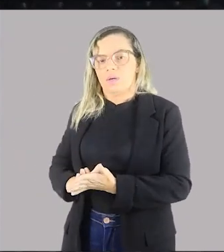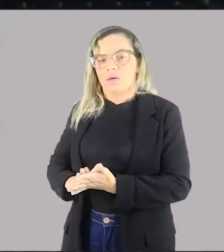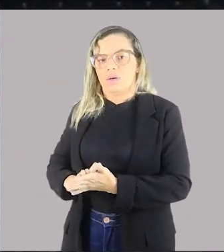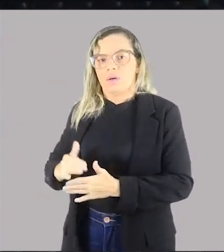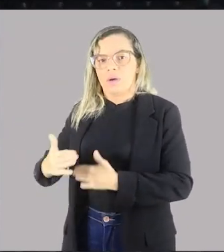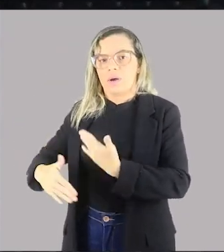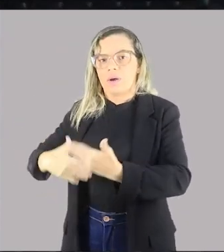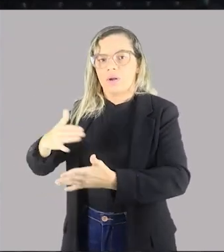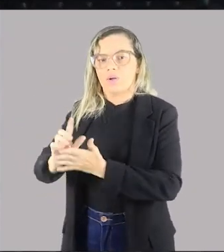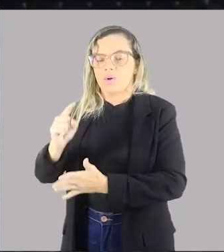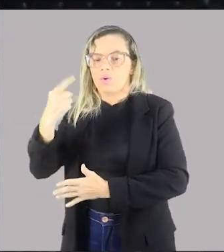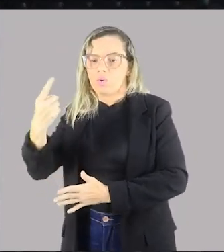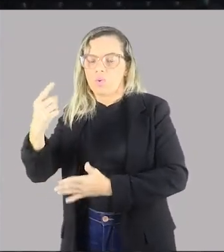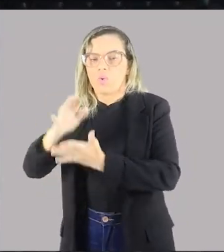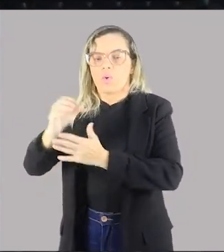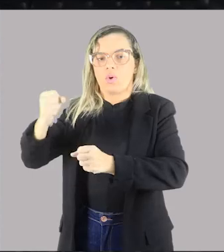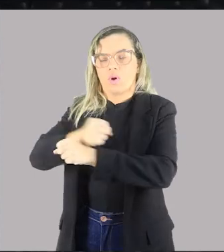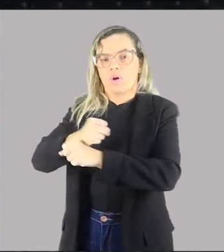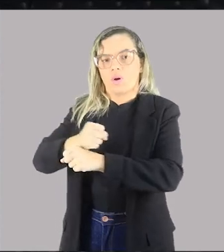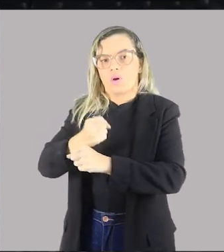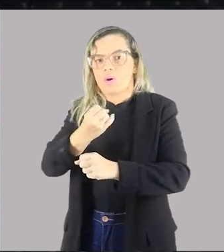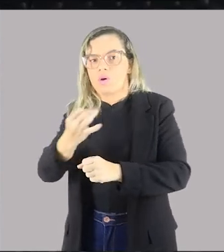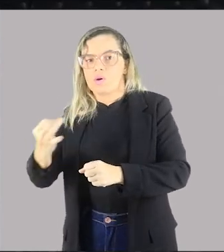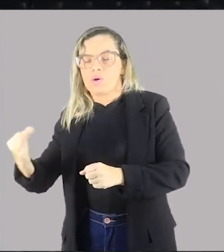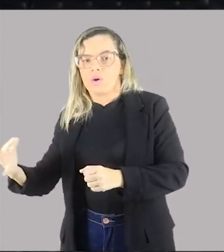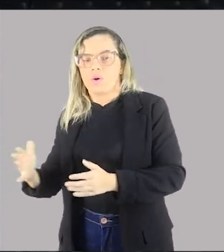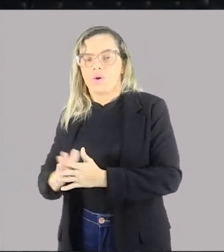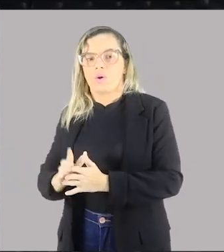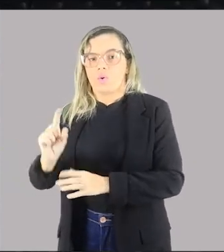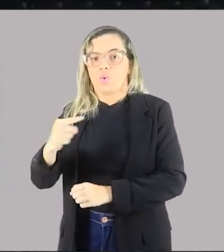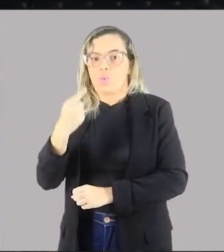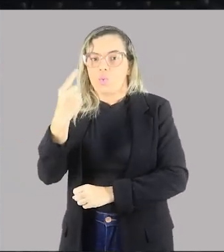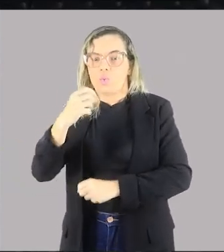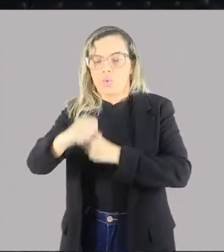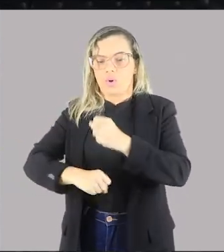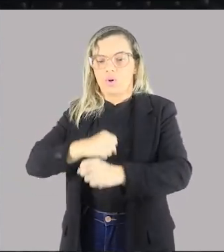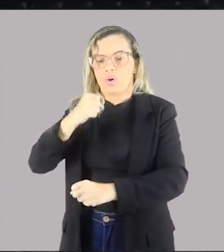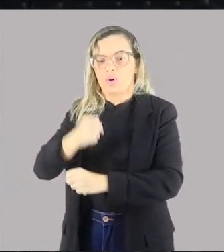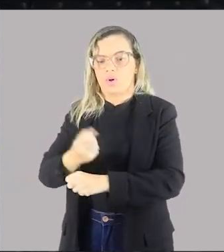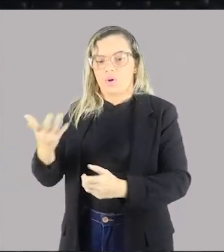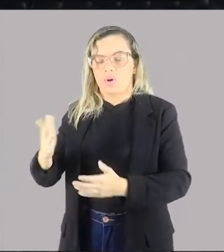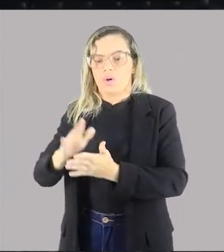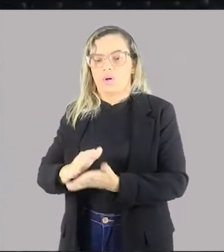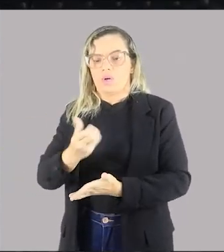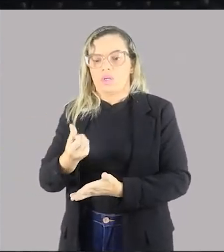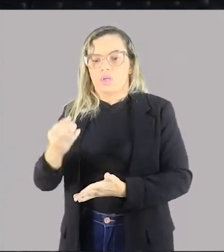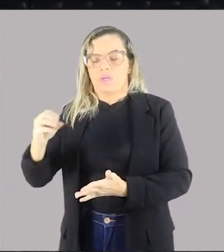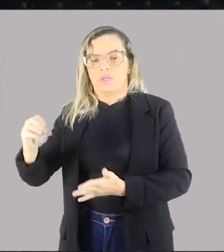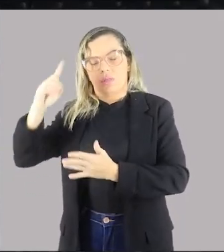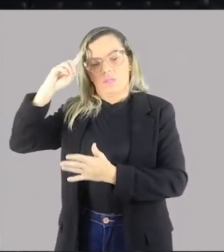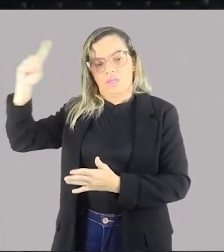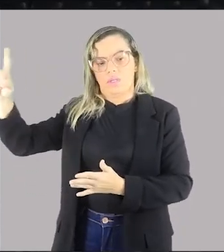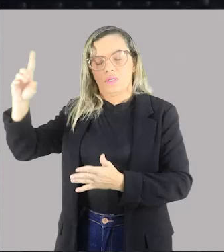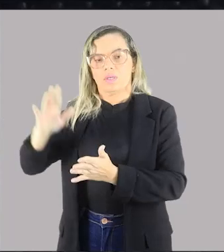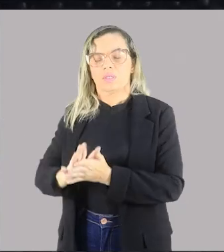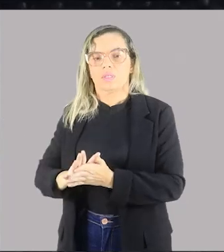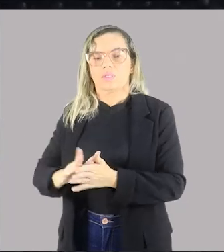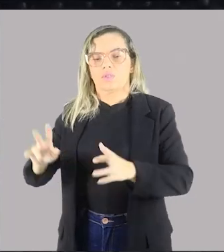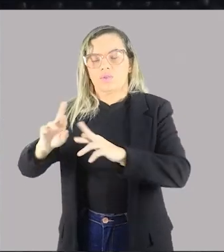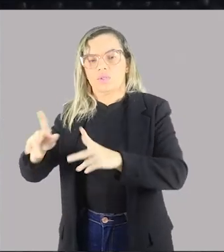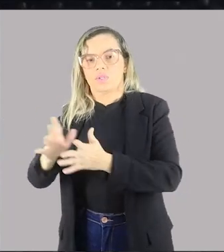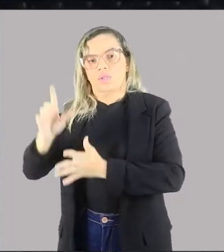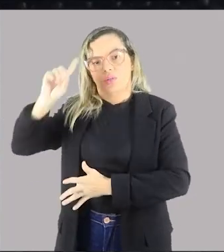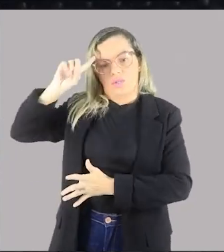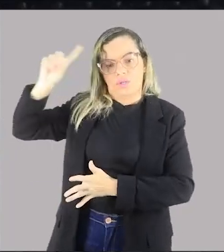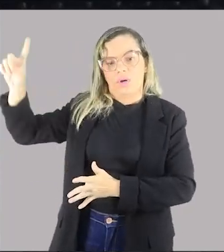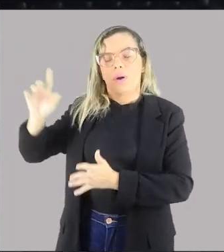12 meses, o servidor público faltar por mais de 60 dias de maneira intercalada, ele também pode sofrer